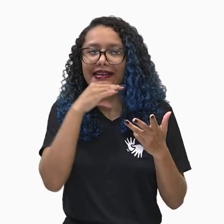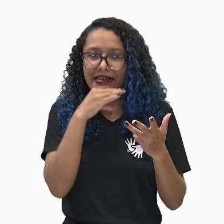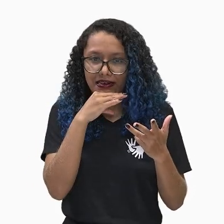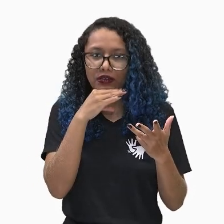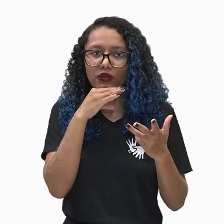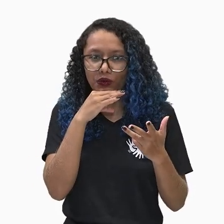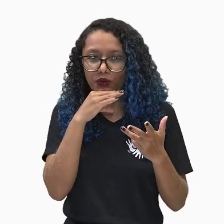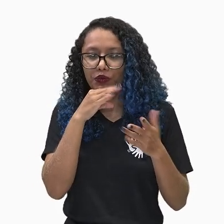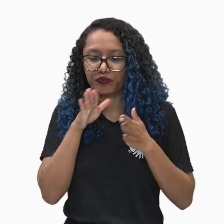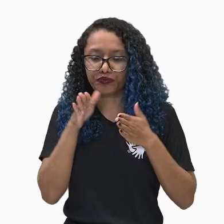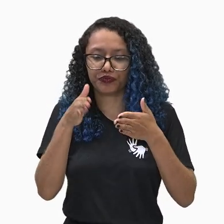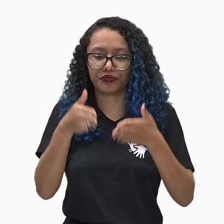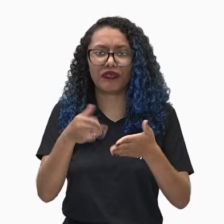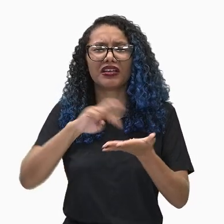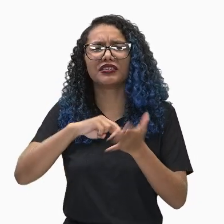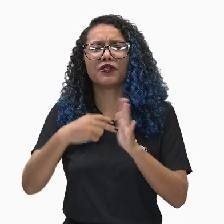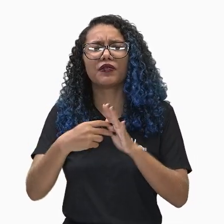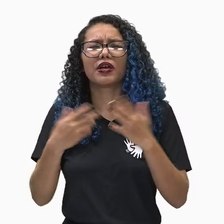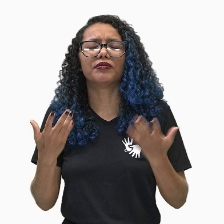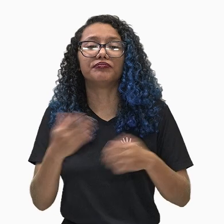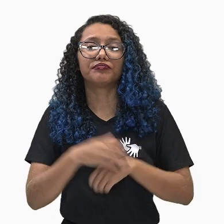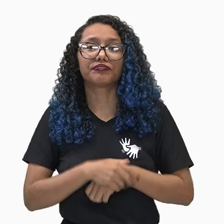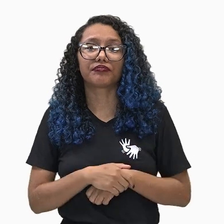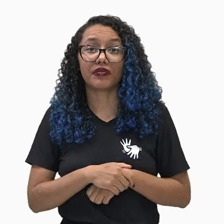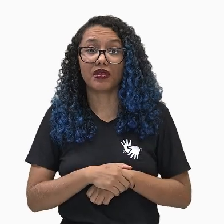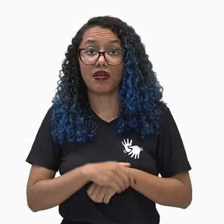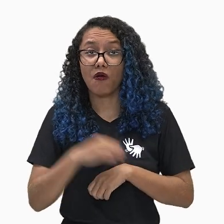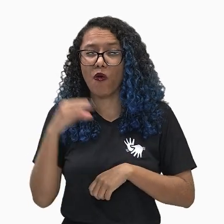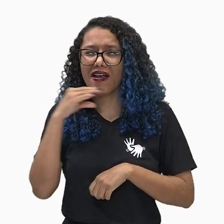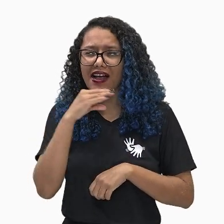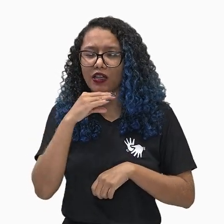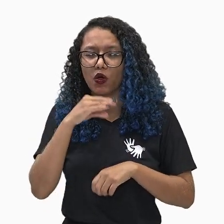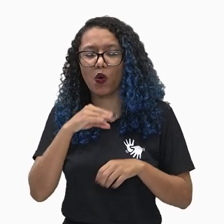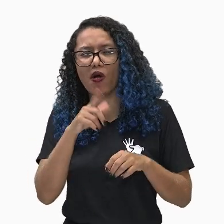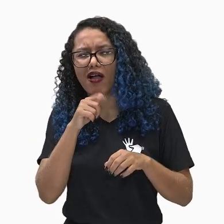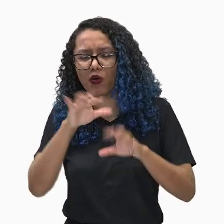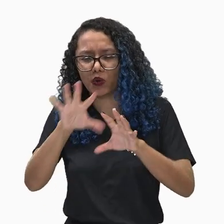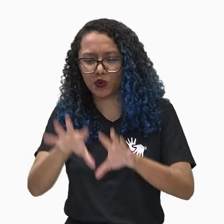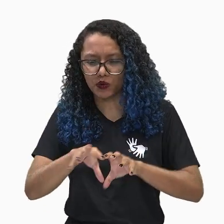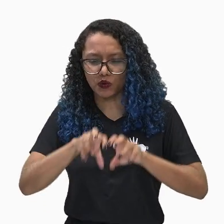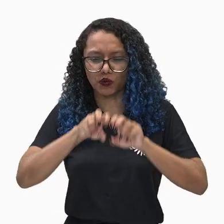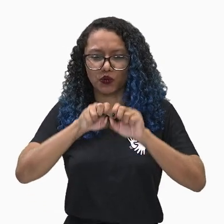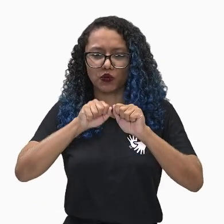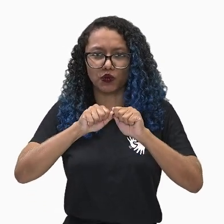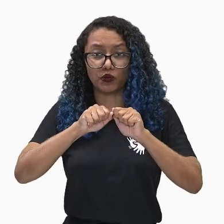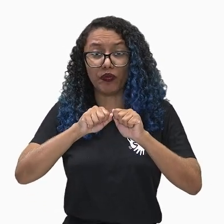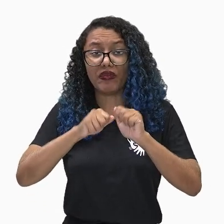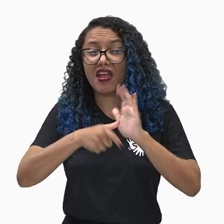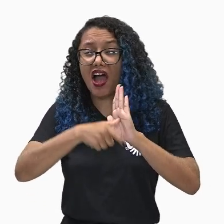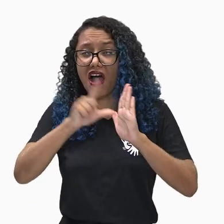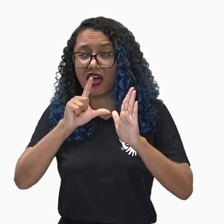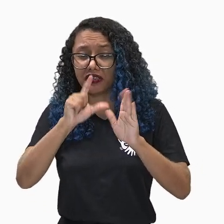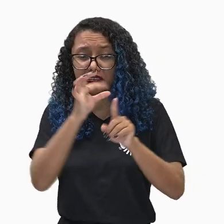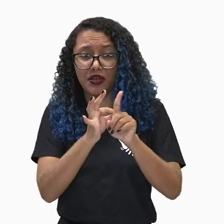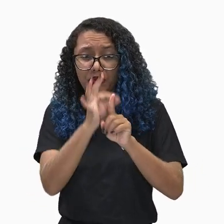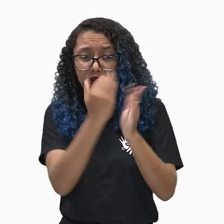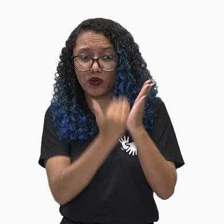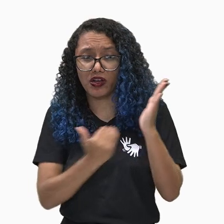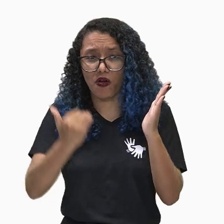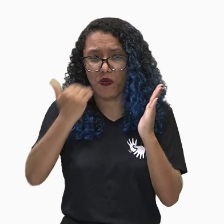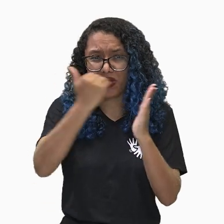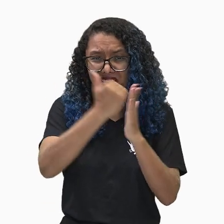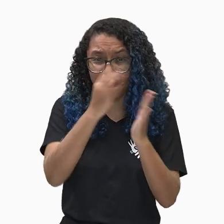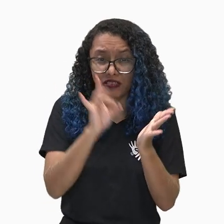pode absorver uma grande quantidade de calor antes de aumentar a sua temperatura